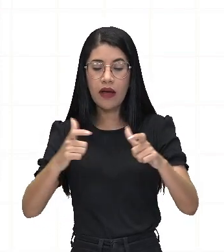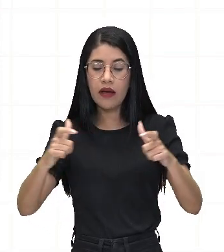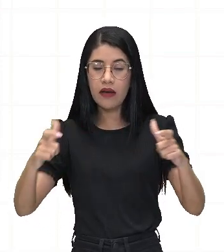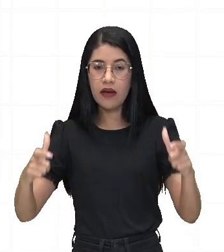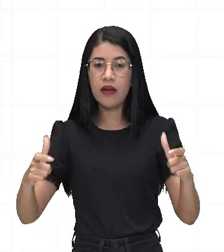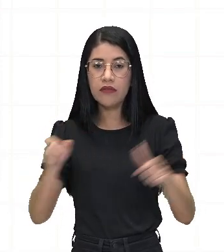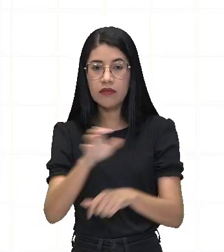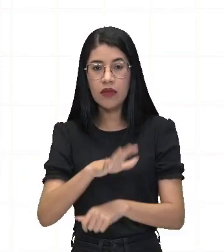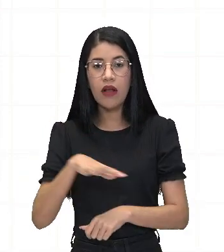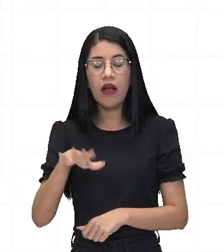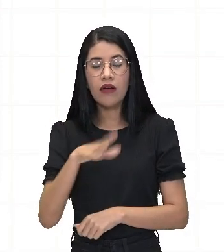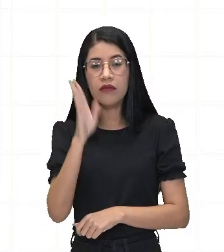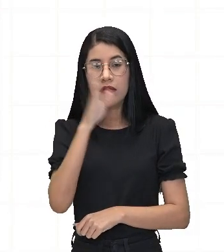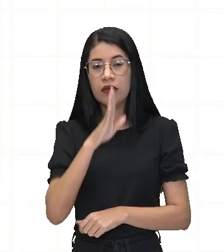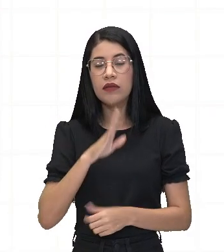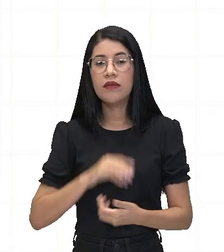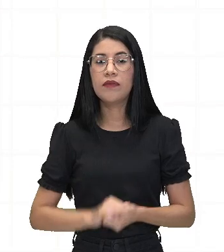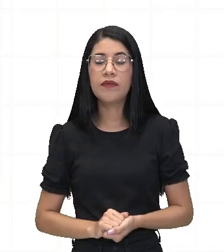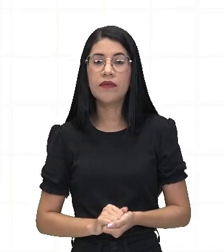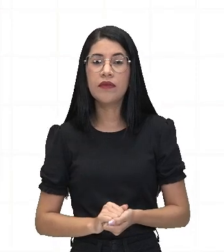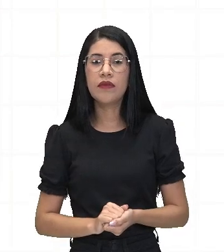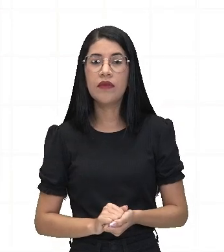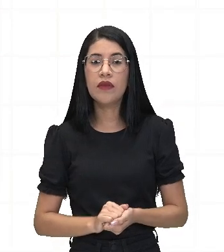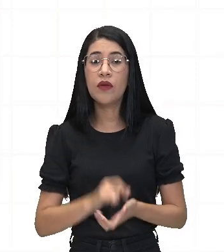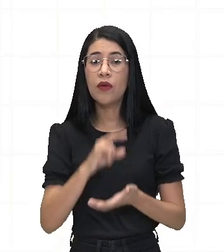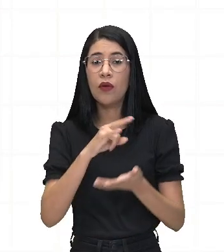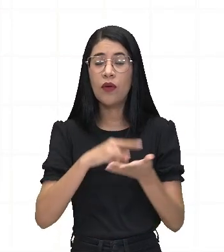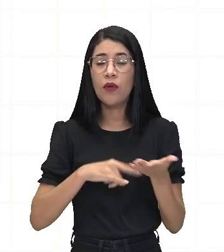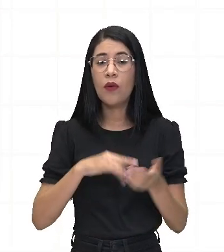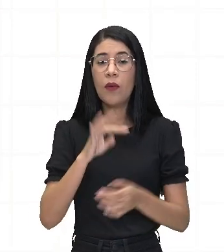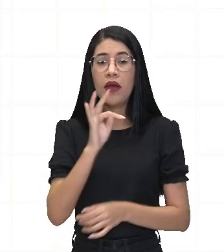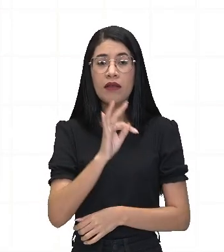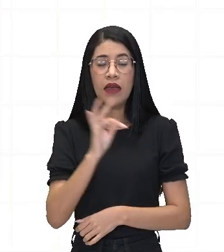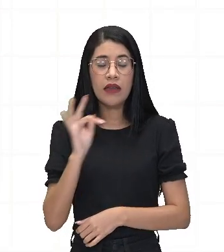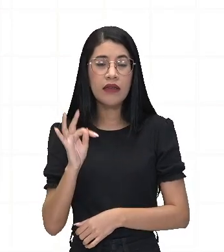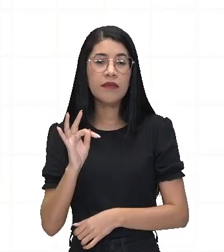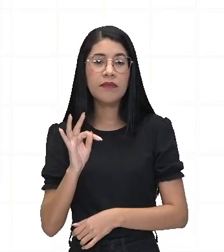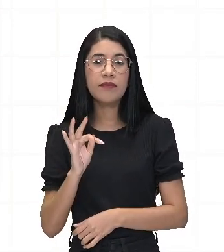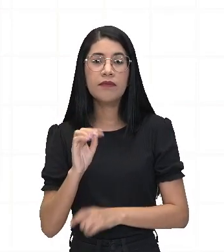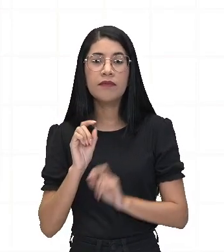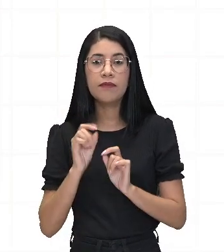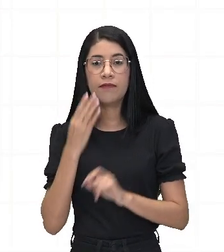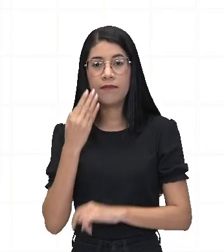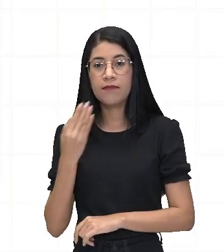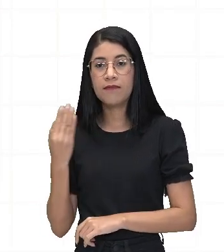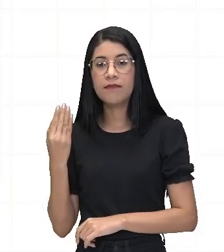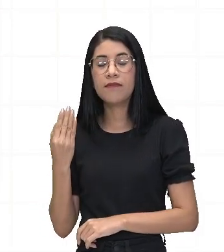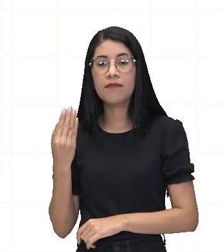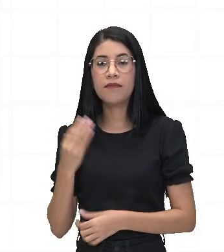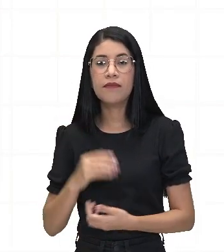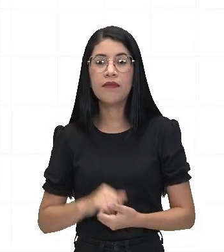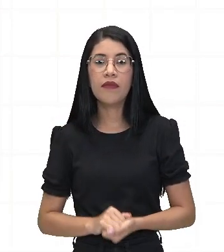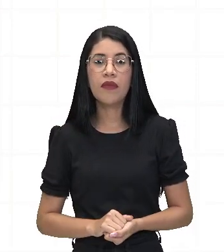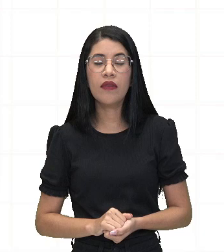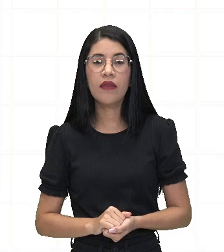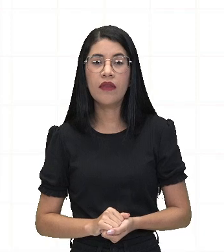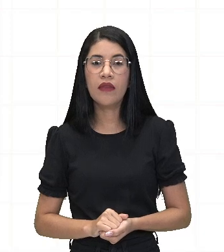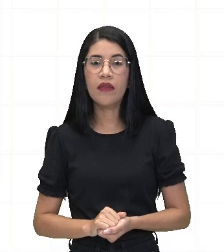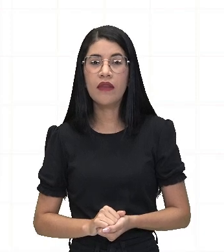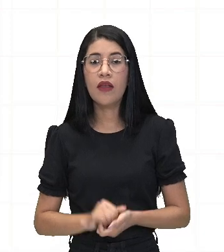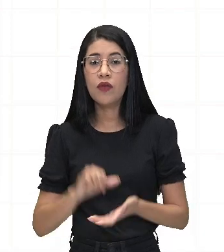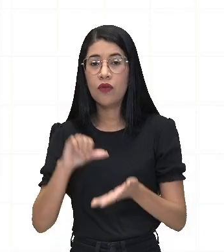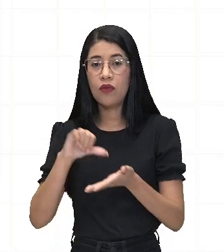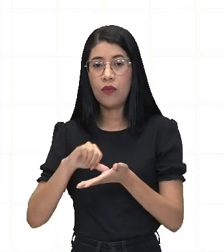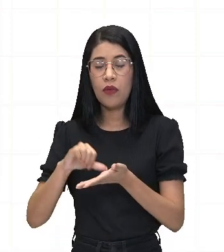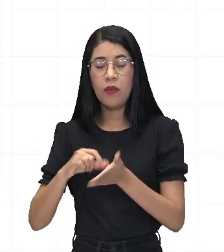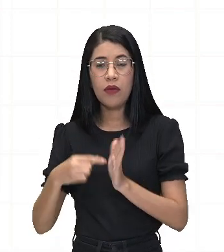gente observa o Tratado de Tordesilhas, que é o que está definido aí no mapinha para vocês, né? Que ele vai